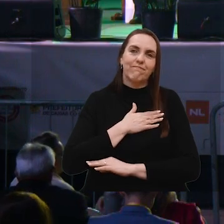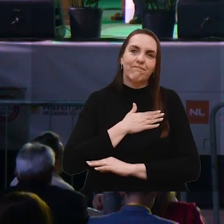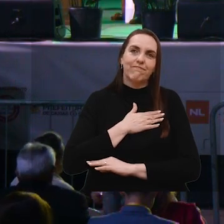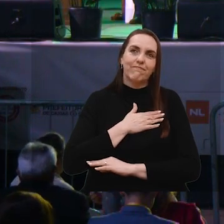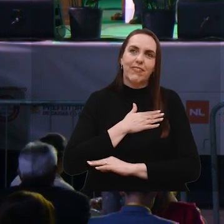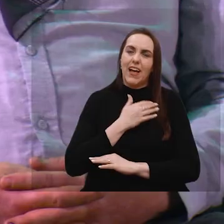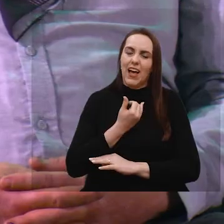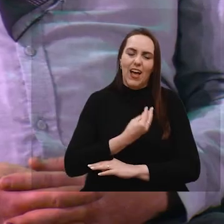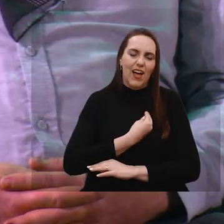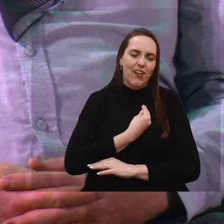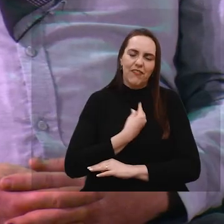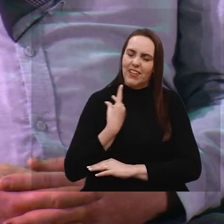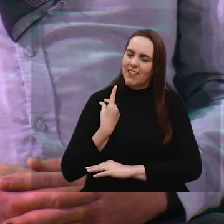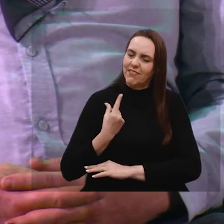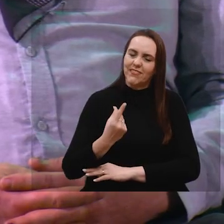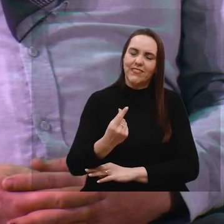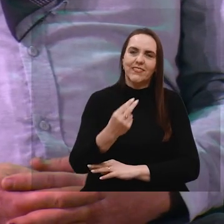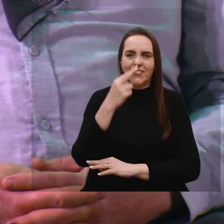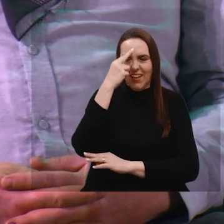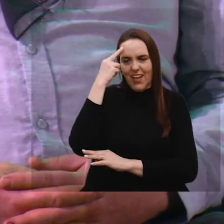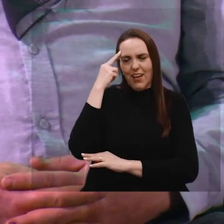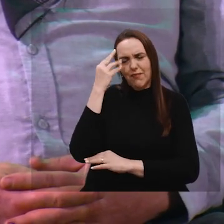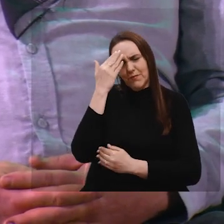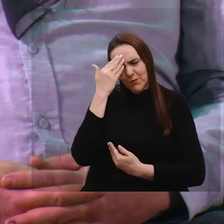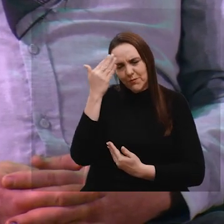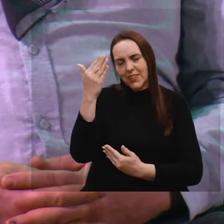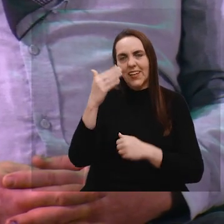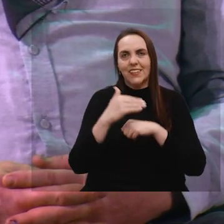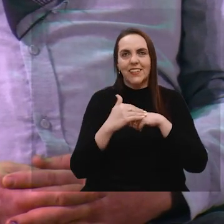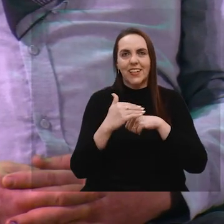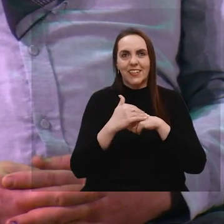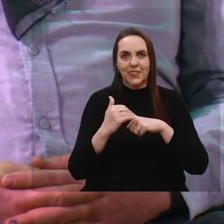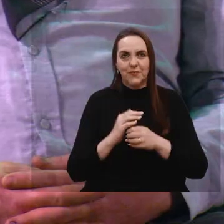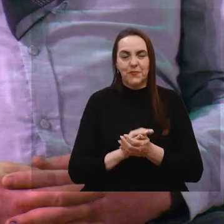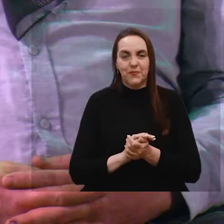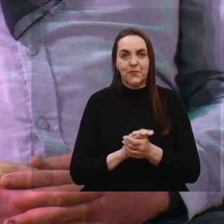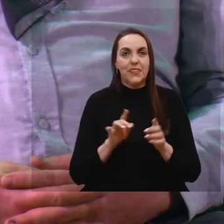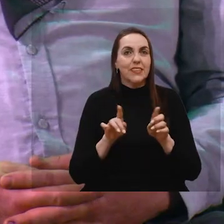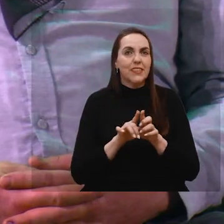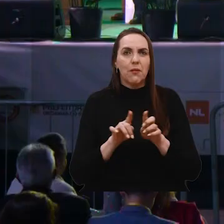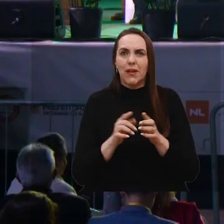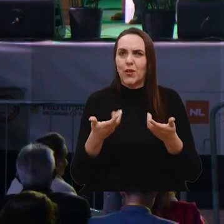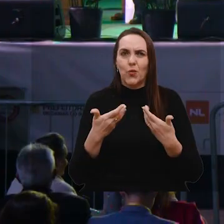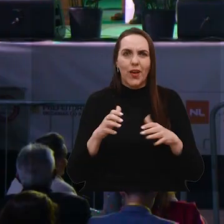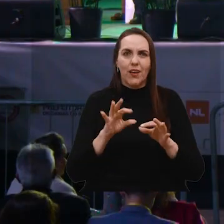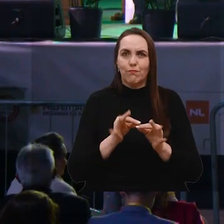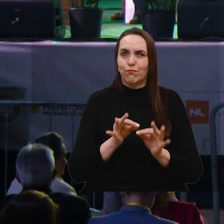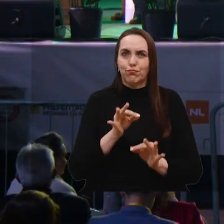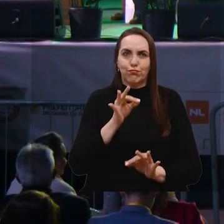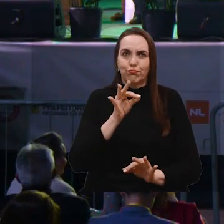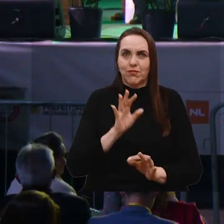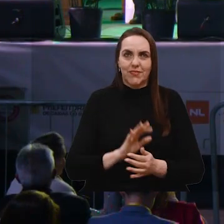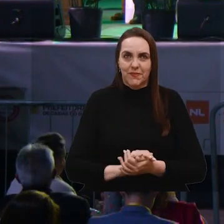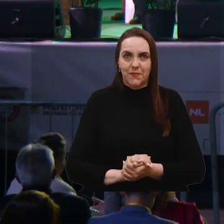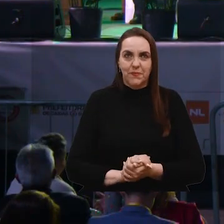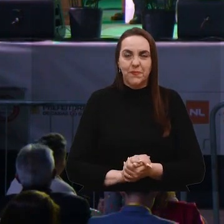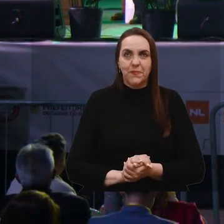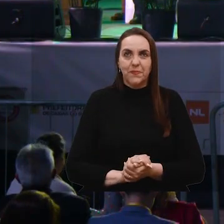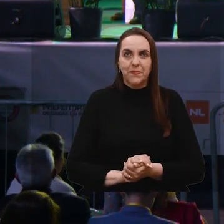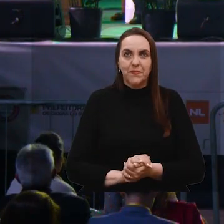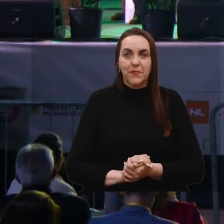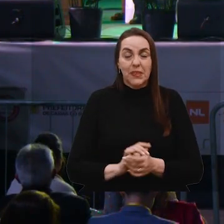no meu coração uma vida inteira, Rafa. Muito obrigado pelo teu carinho. E também não quero me